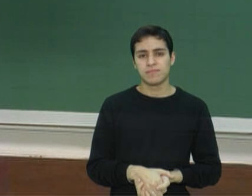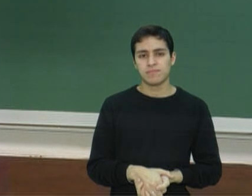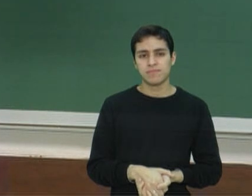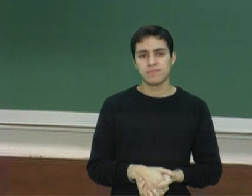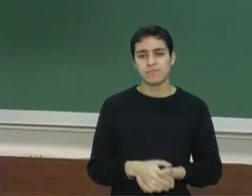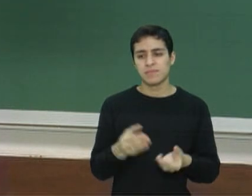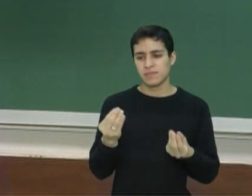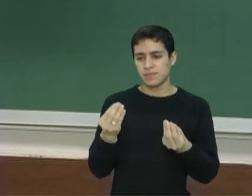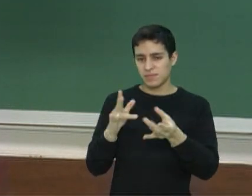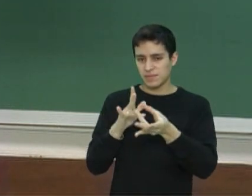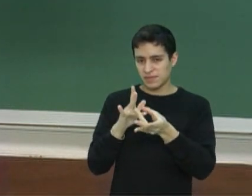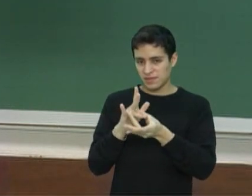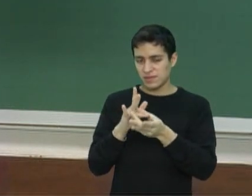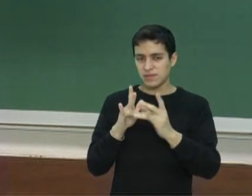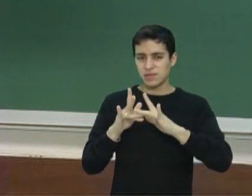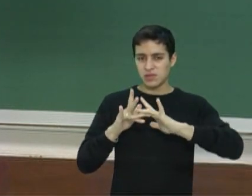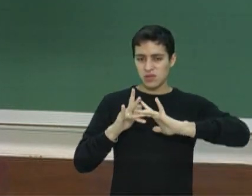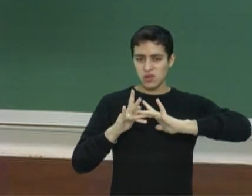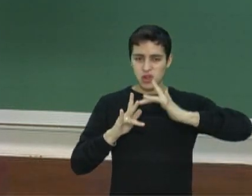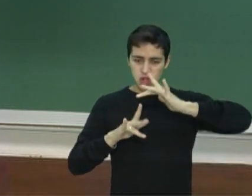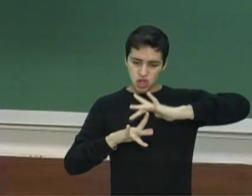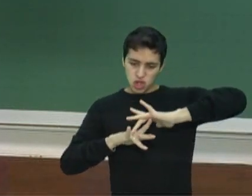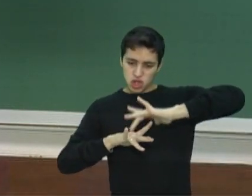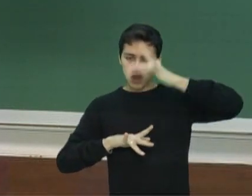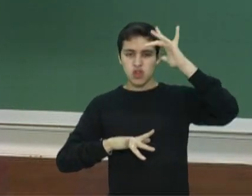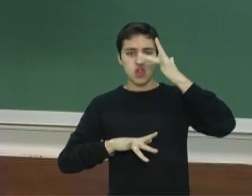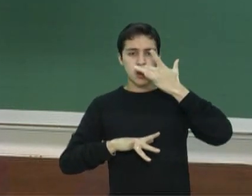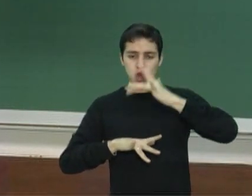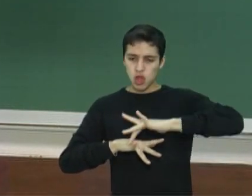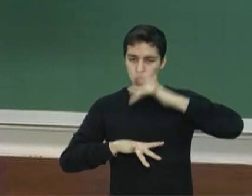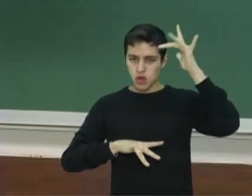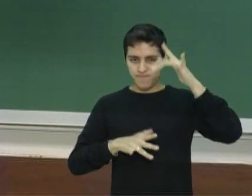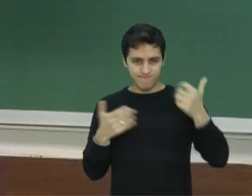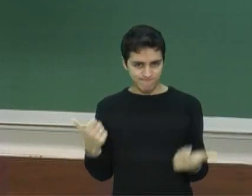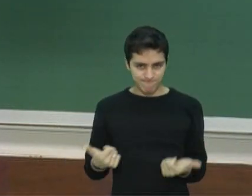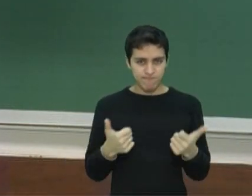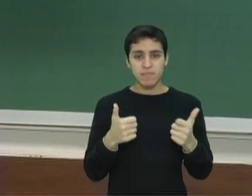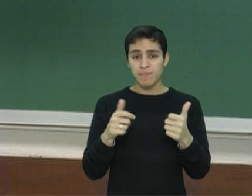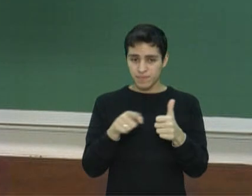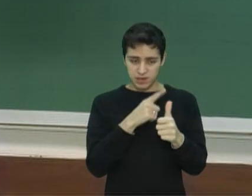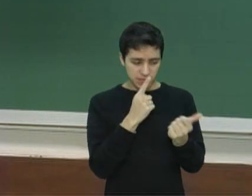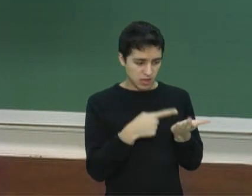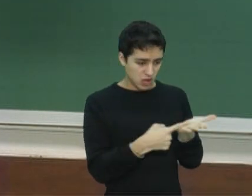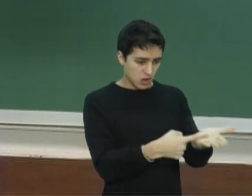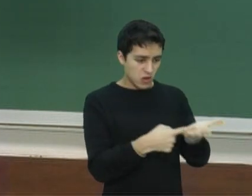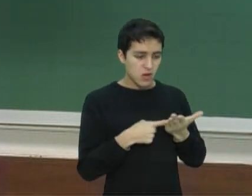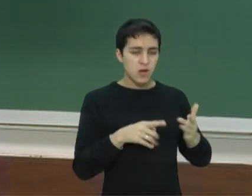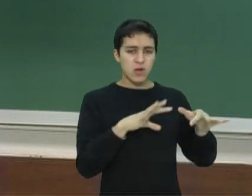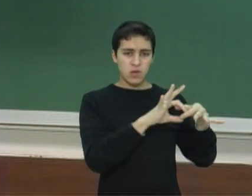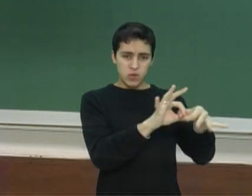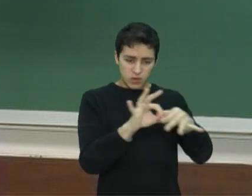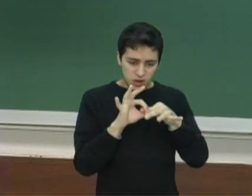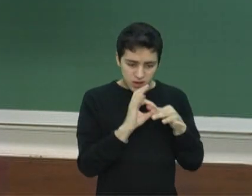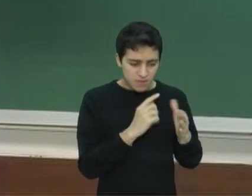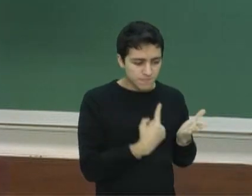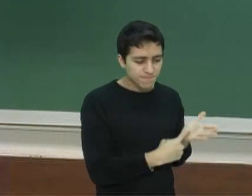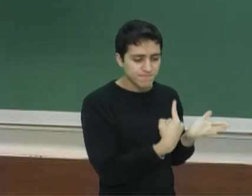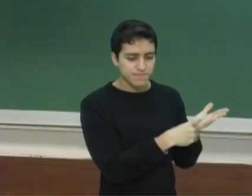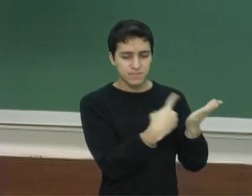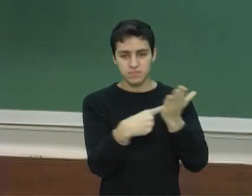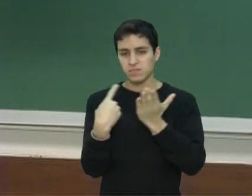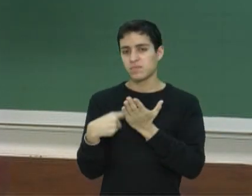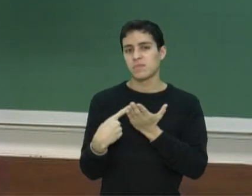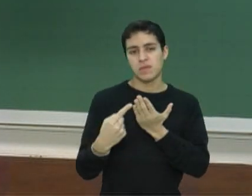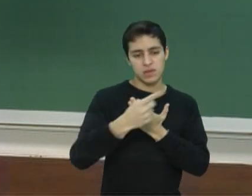ouro. Então, a palavra aliança aí com esse sentido de um acordo, uma união, um combinado que